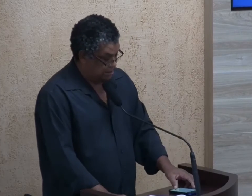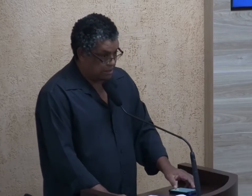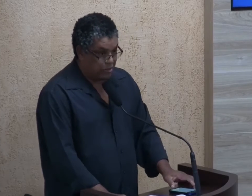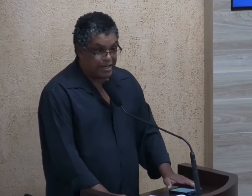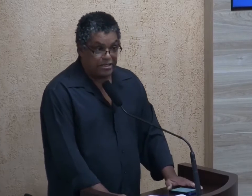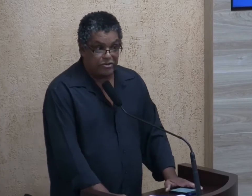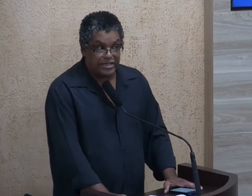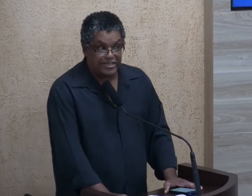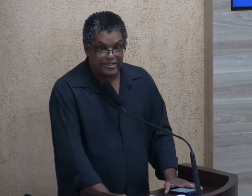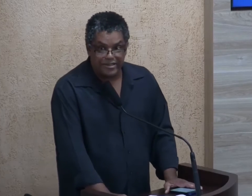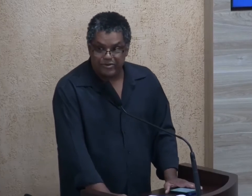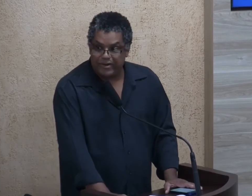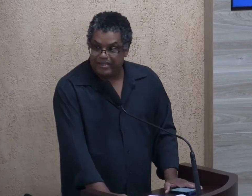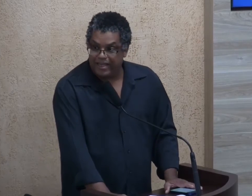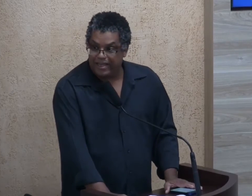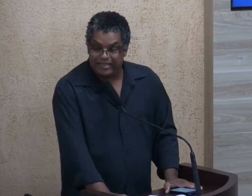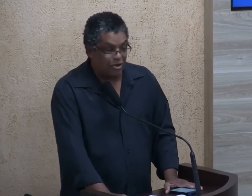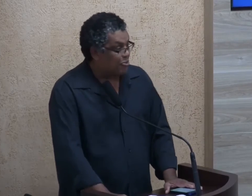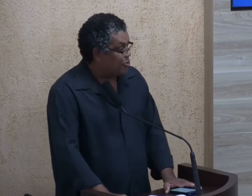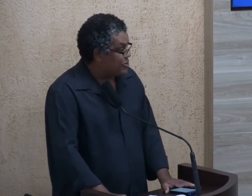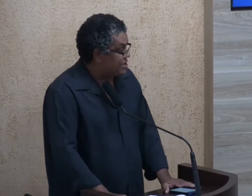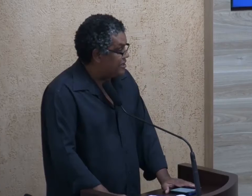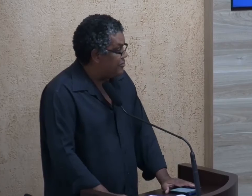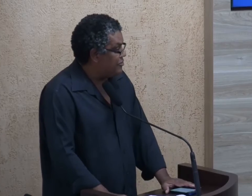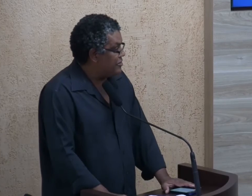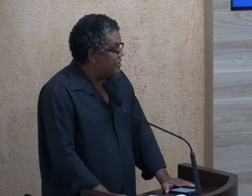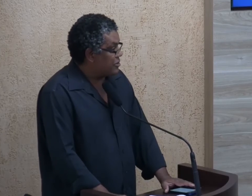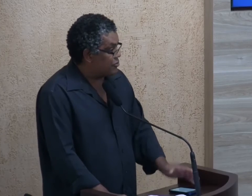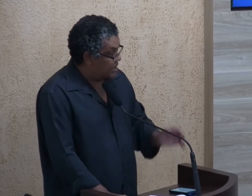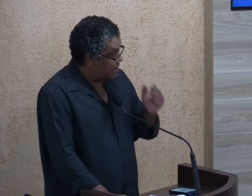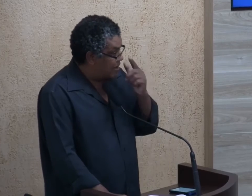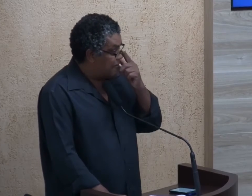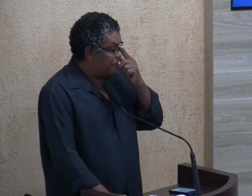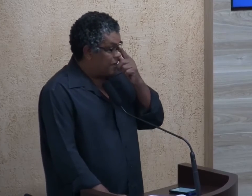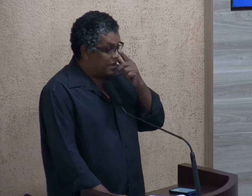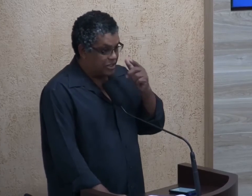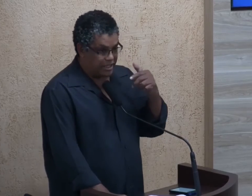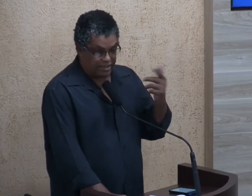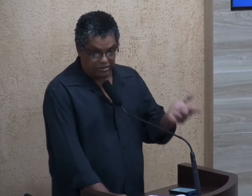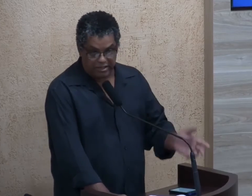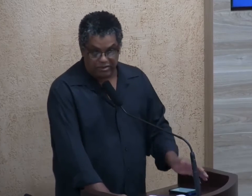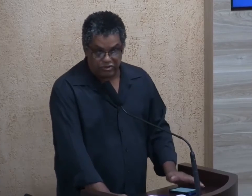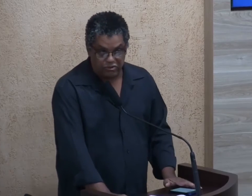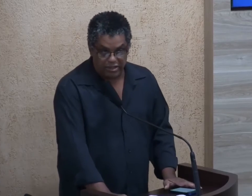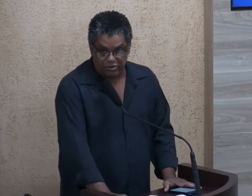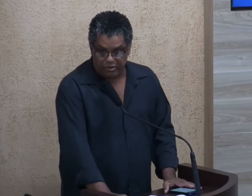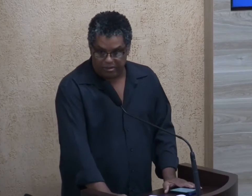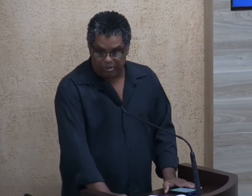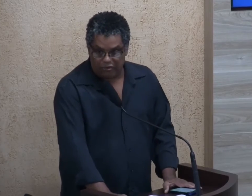vereadores, que eu acredito que esse ano vai ter eleição para o Conselho Tutelar, e acredito que dentro de um ano e pouco vai